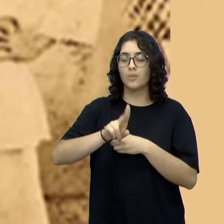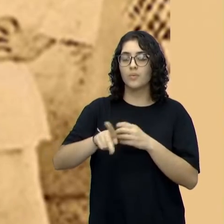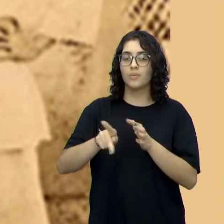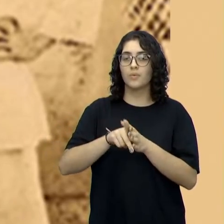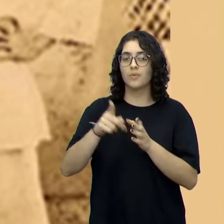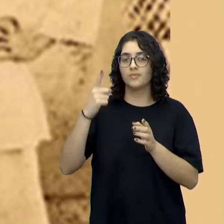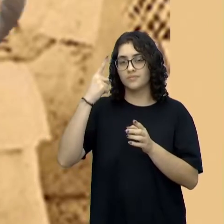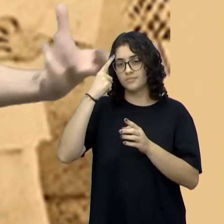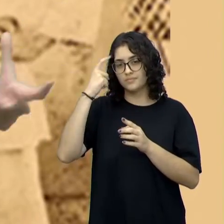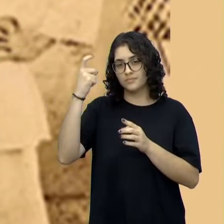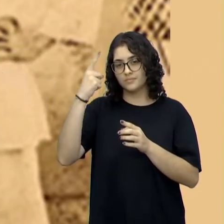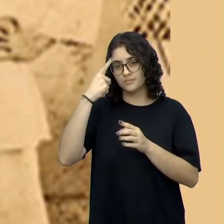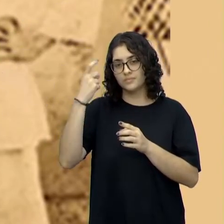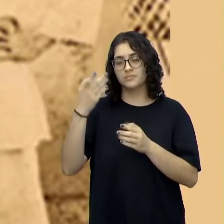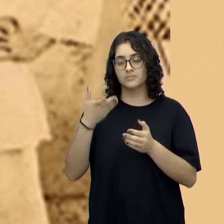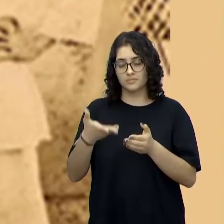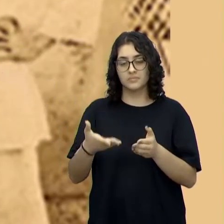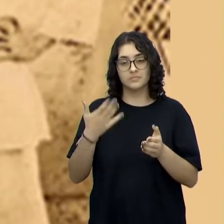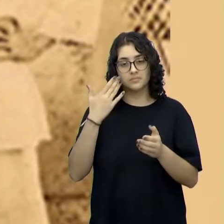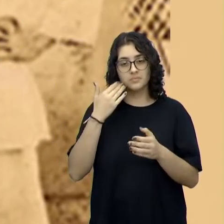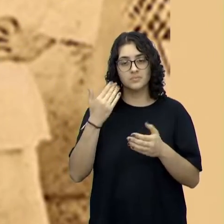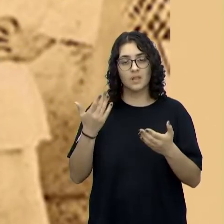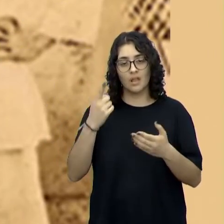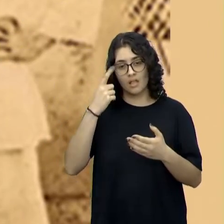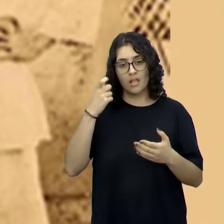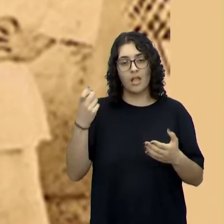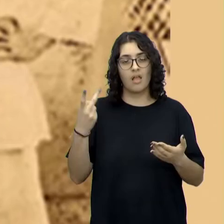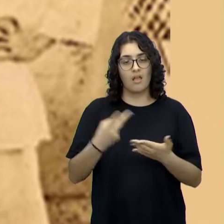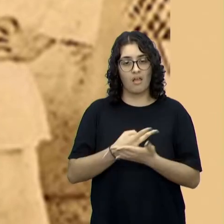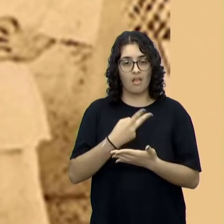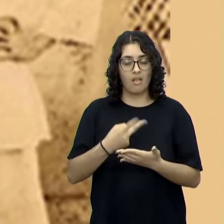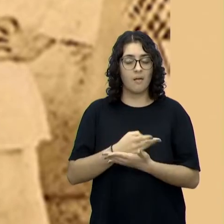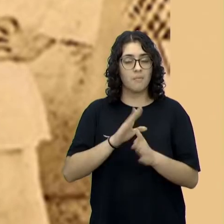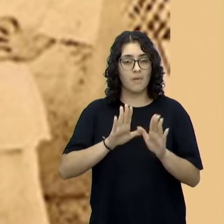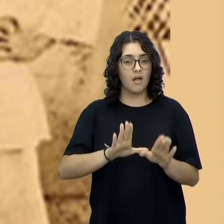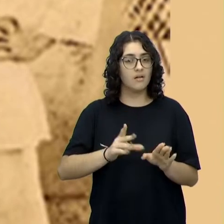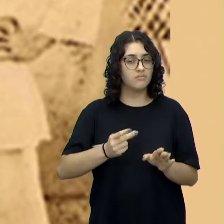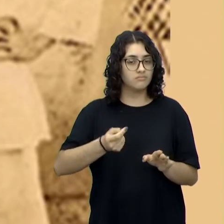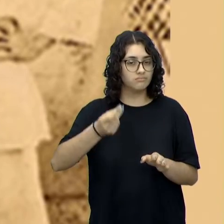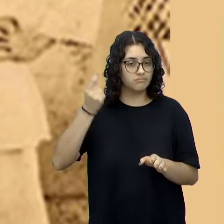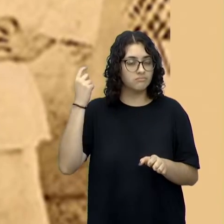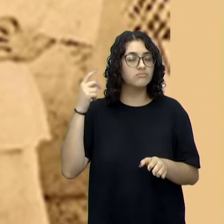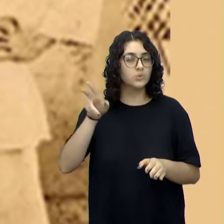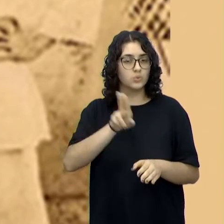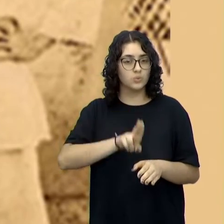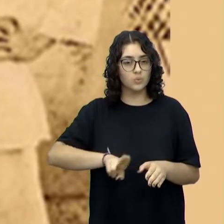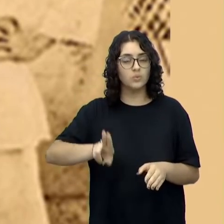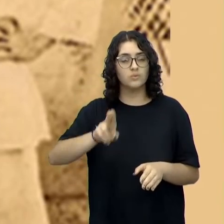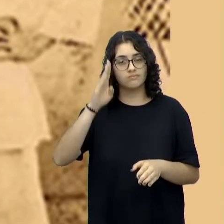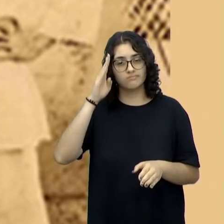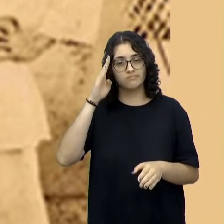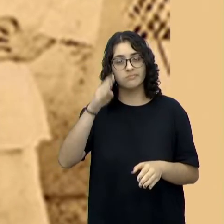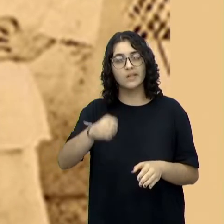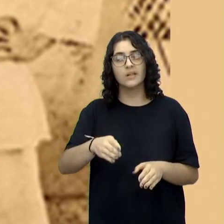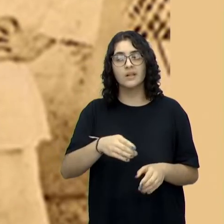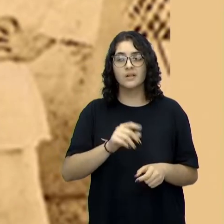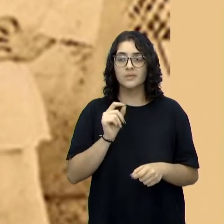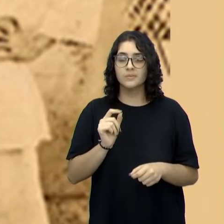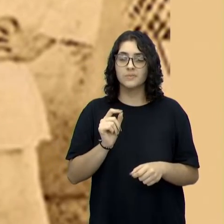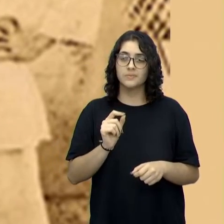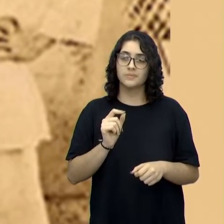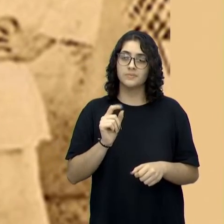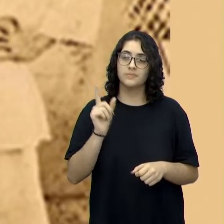dessas ideias que hoje a gente sabe aí que são ideias errôneas, mas que foram aí bastante utilizadas aí principalmente